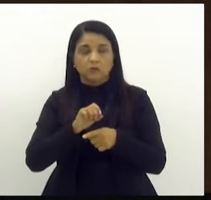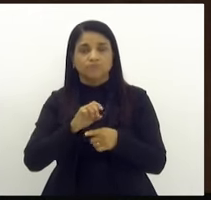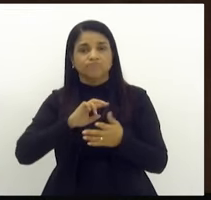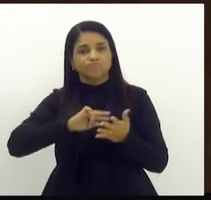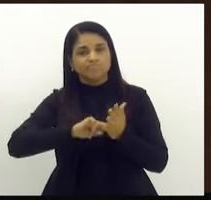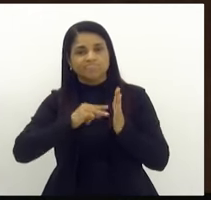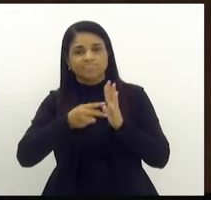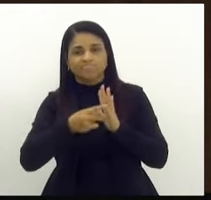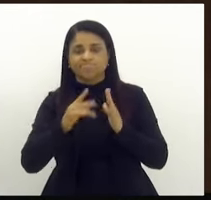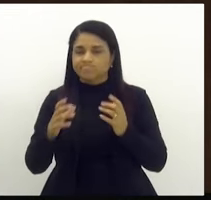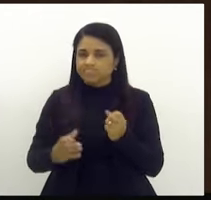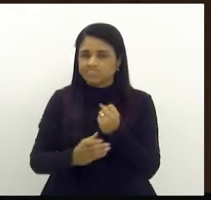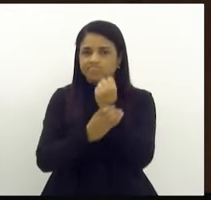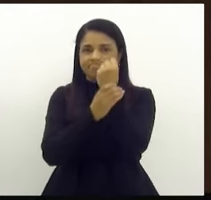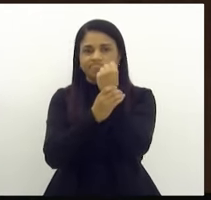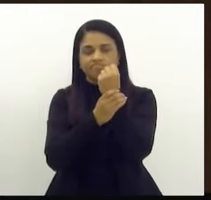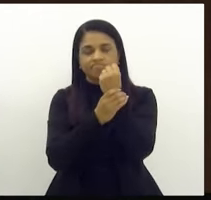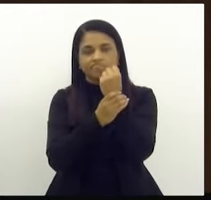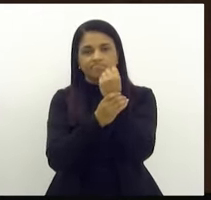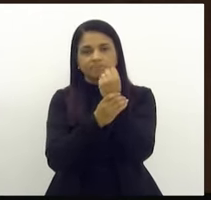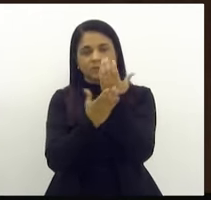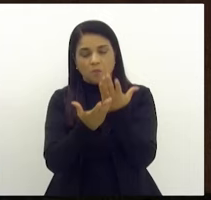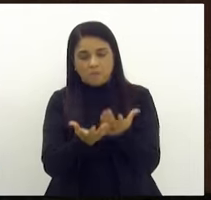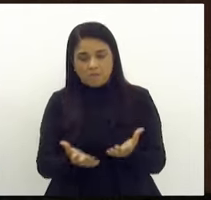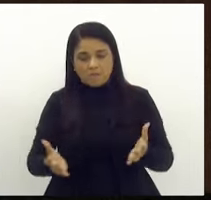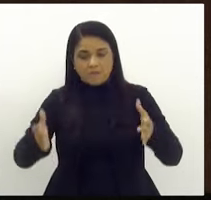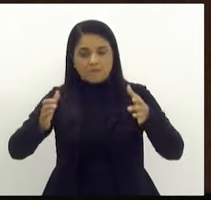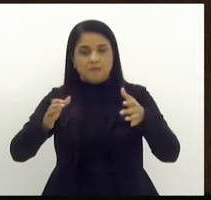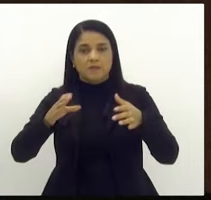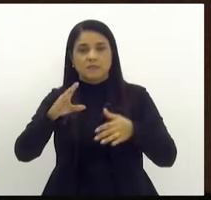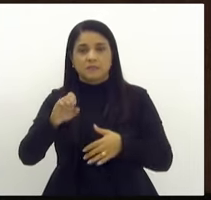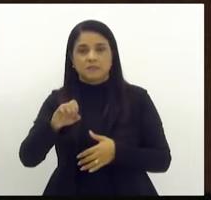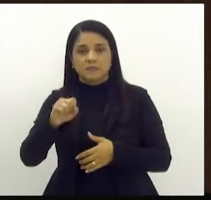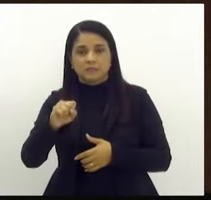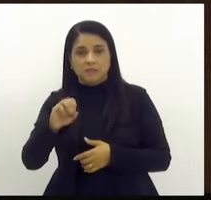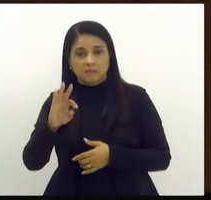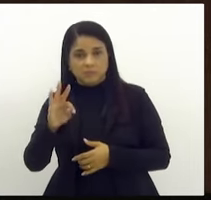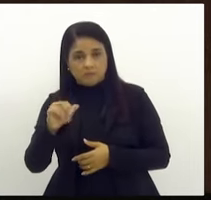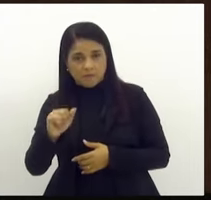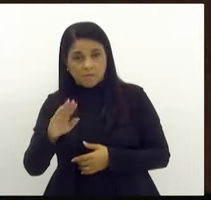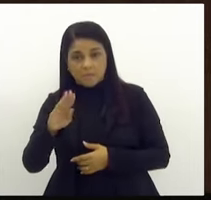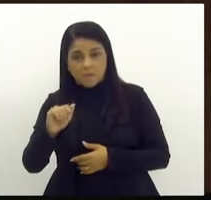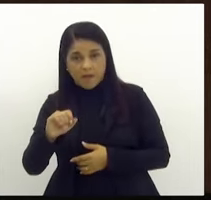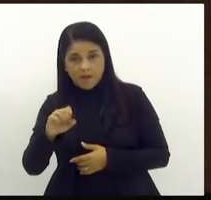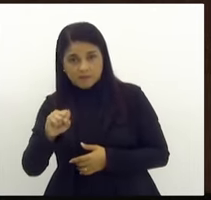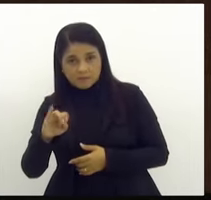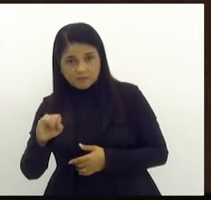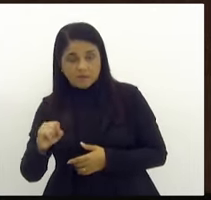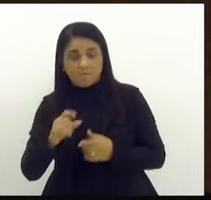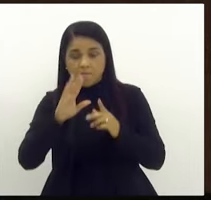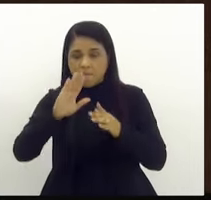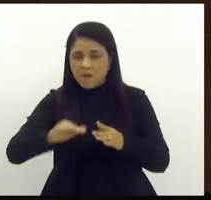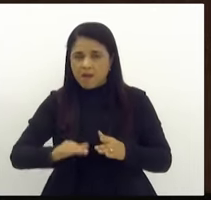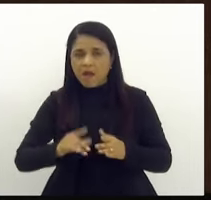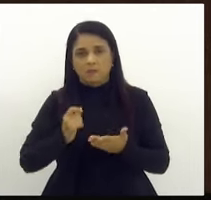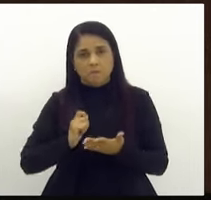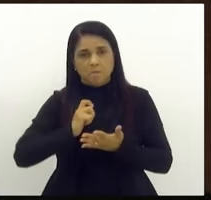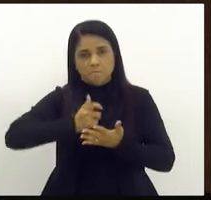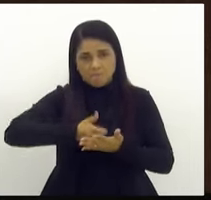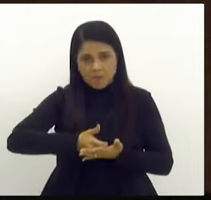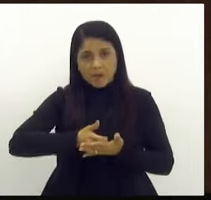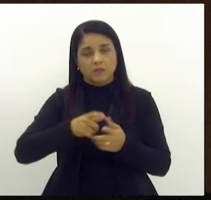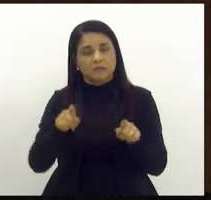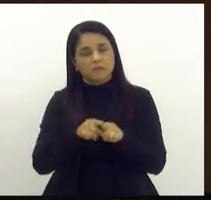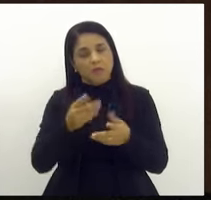garantir a cesta básica mais barata e junto com isso uma série de articulações e políticas